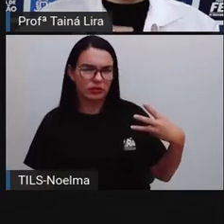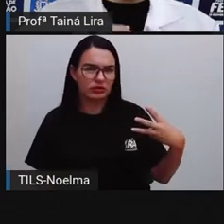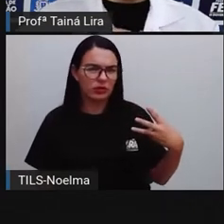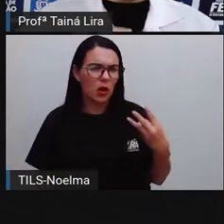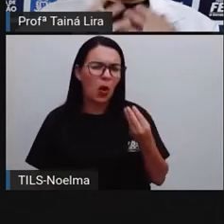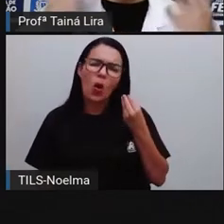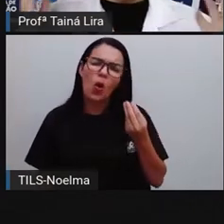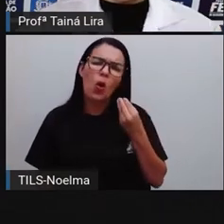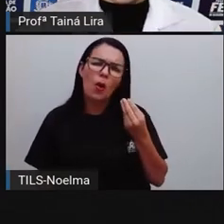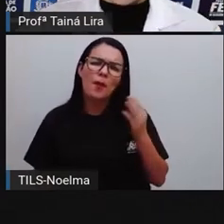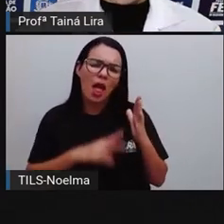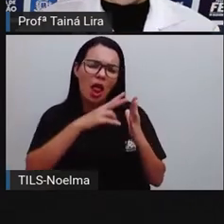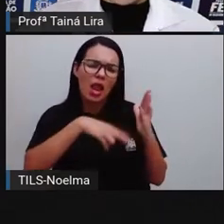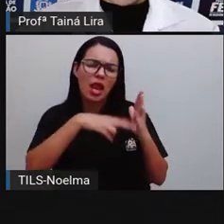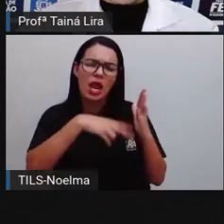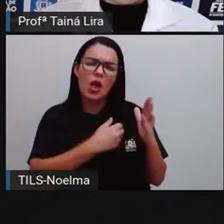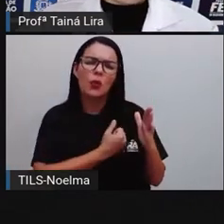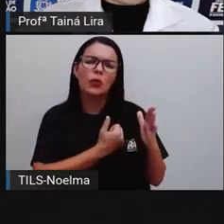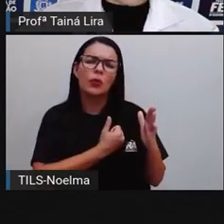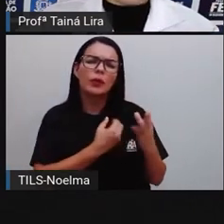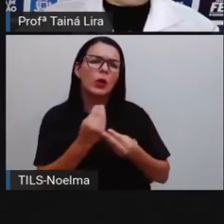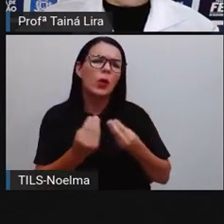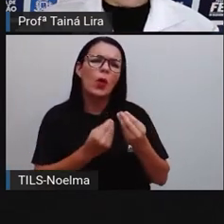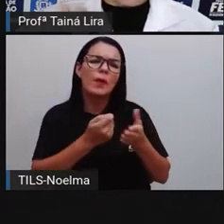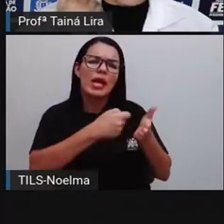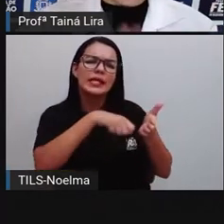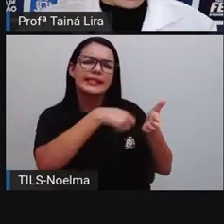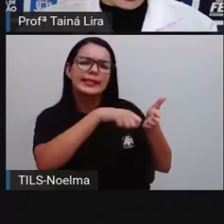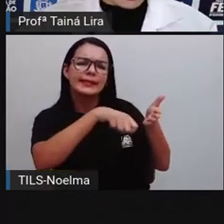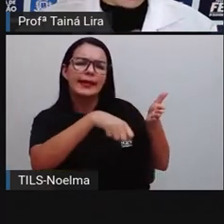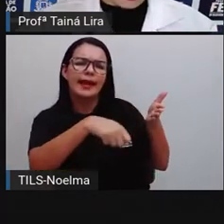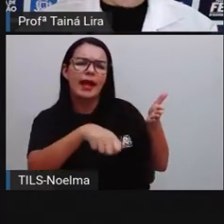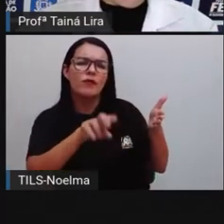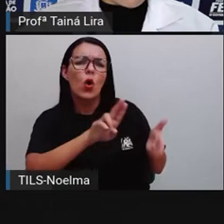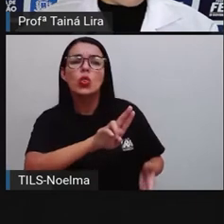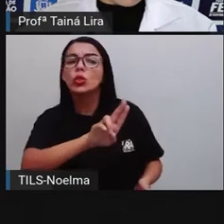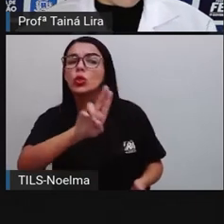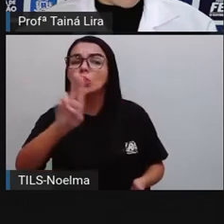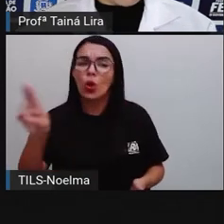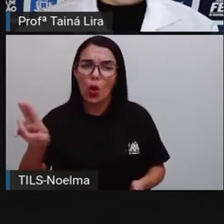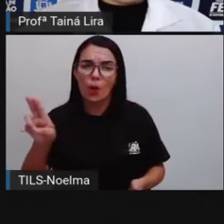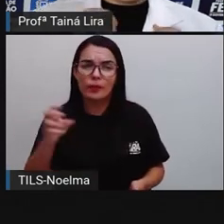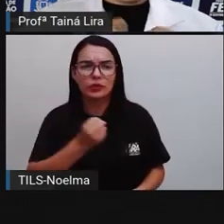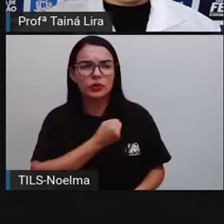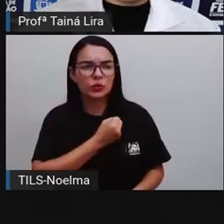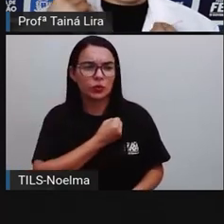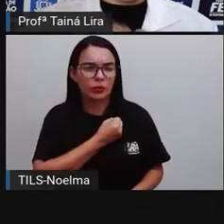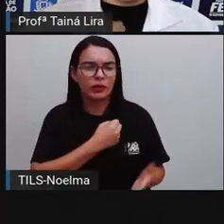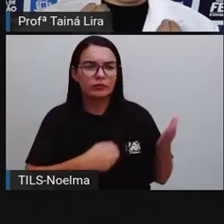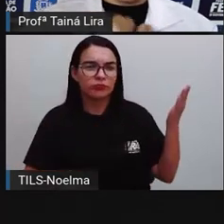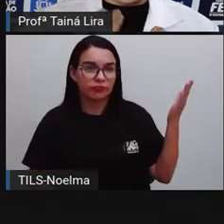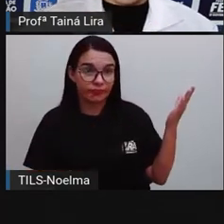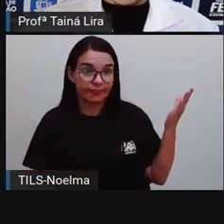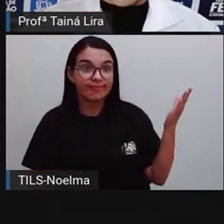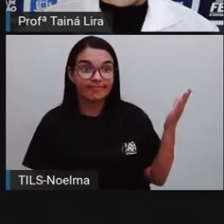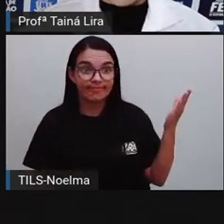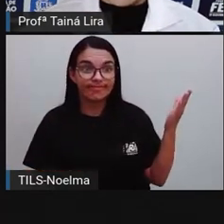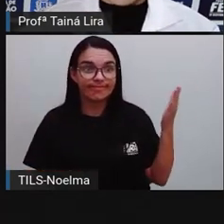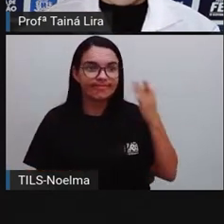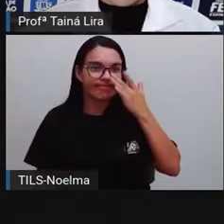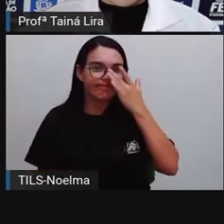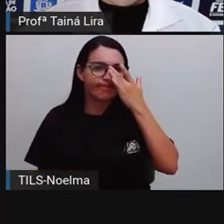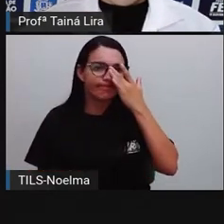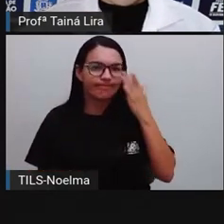que a gente é um esse número pro como é que eu escrevo o número o nome desse número como é que eu escrevo 343